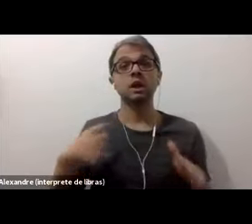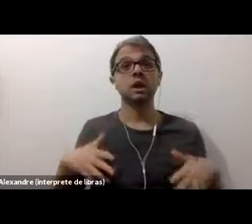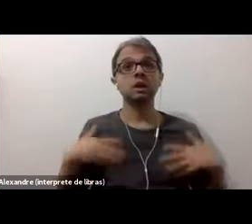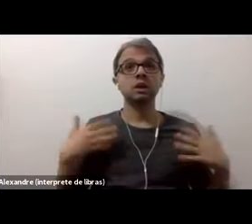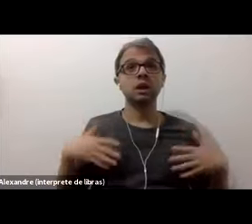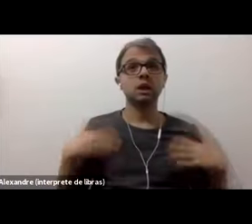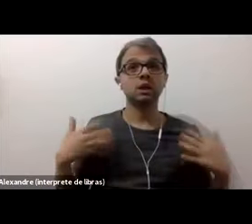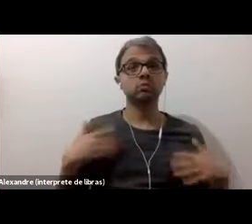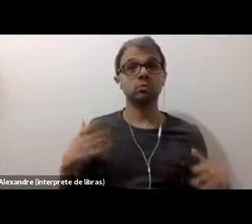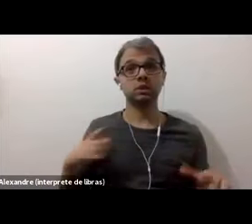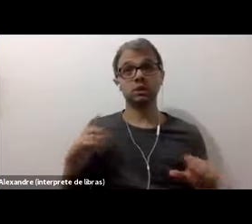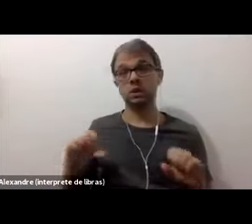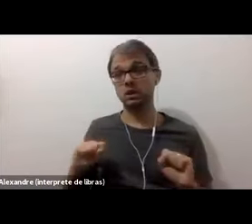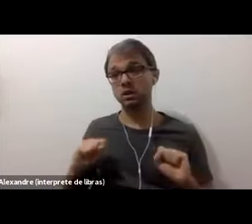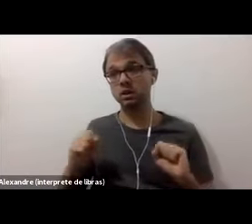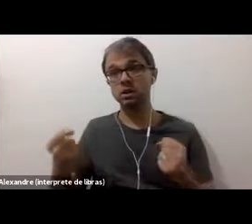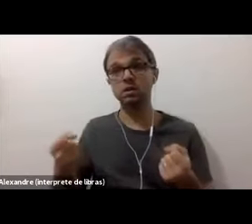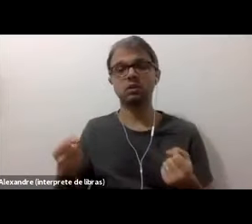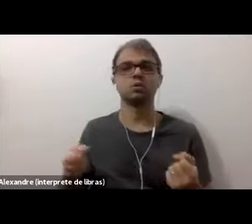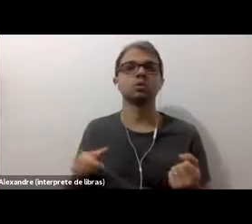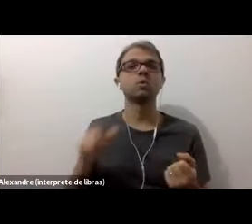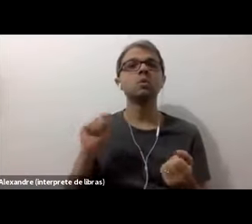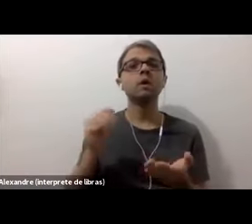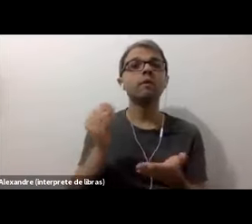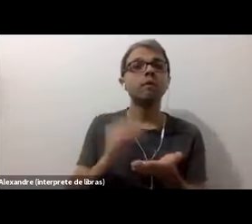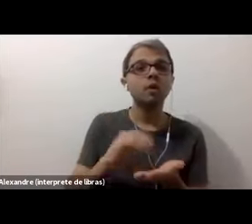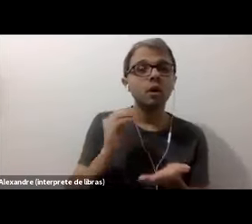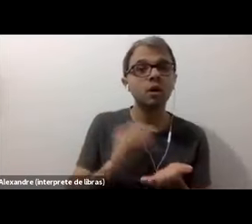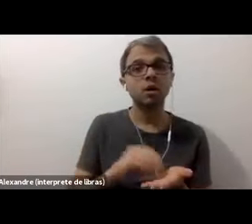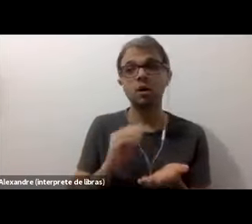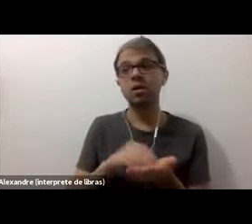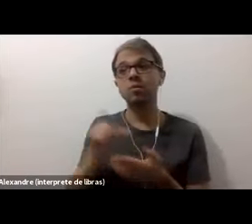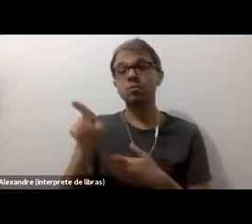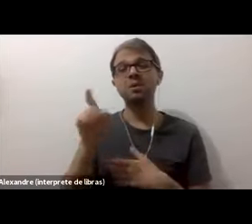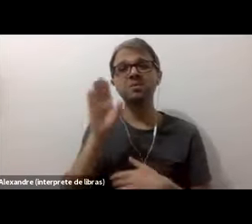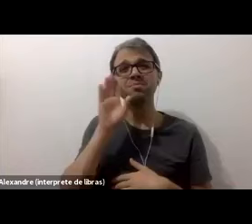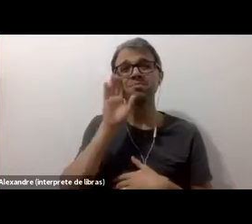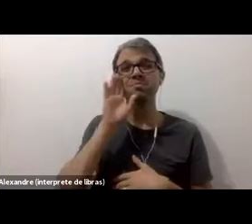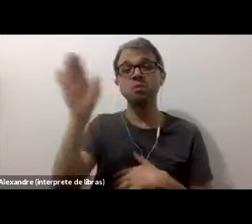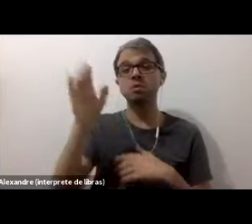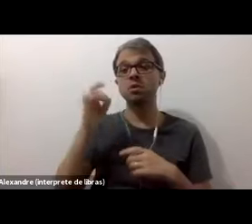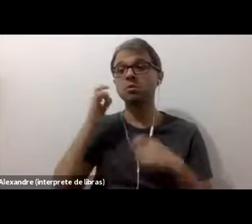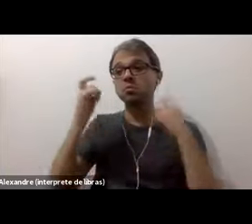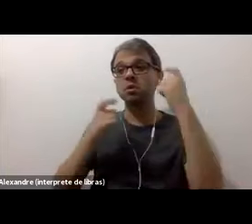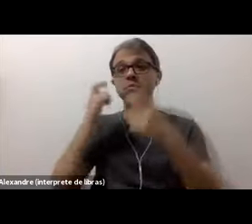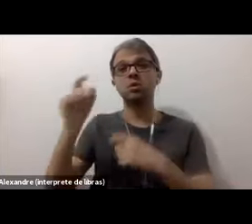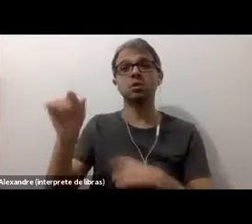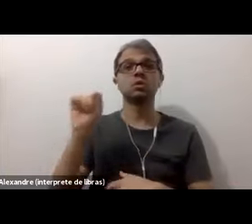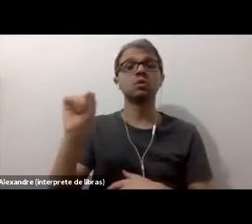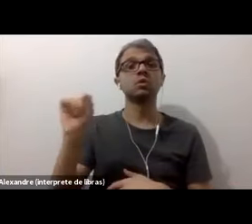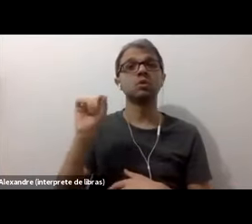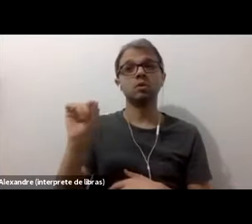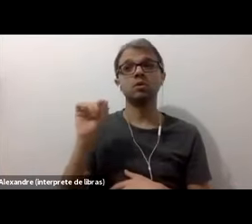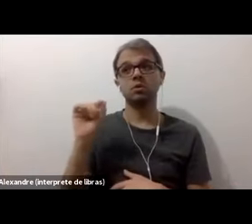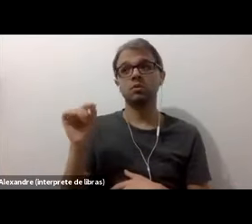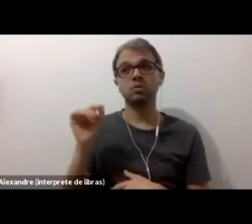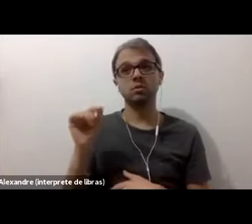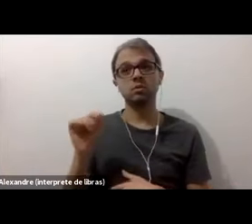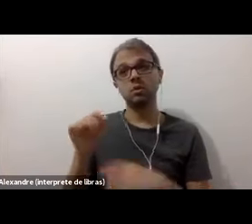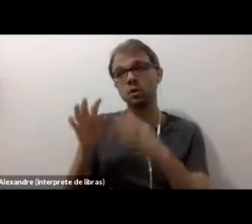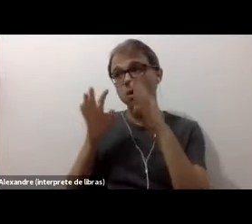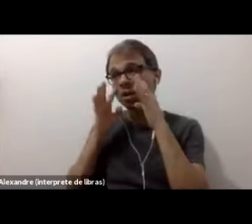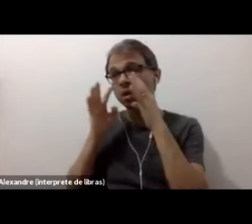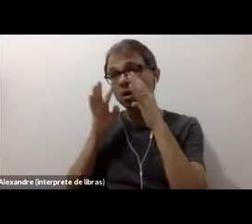mais desmotivados, quais são as suas principais preocupações, né? Então, ouvir as famílias e ouvir as